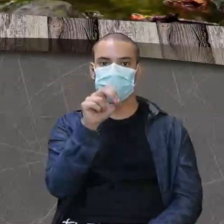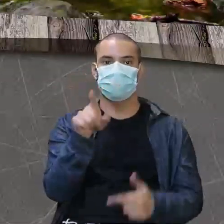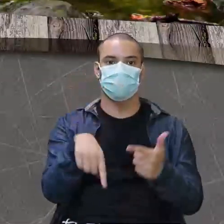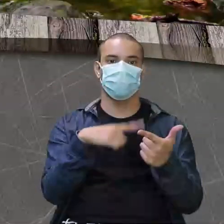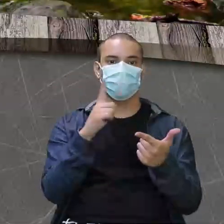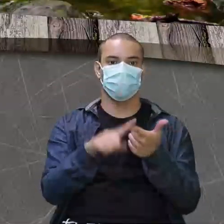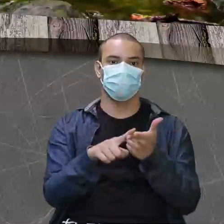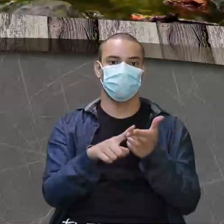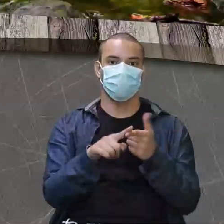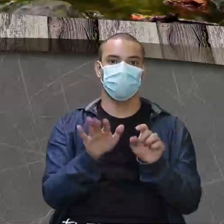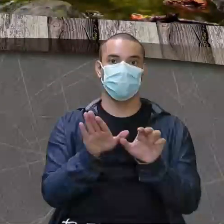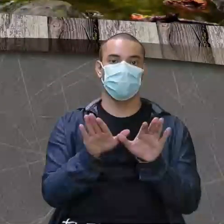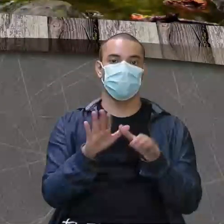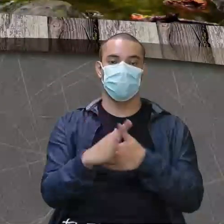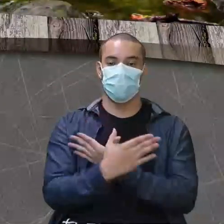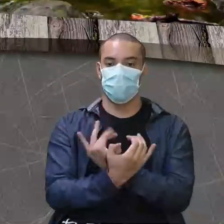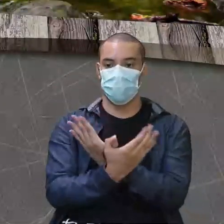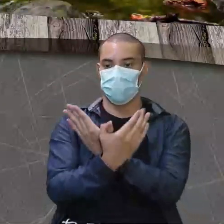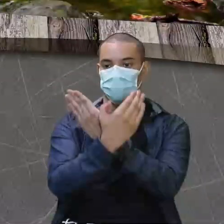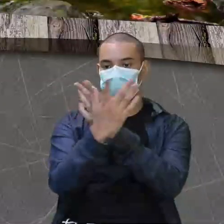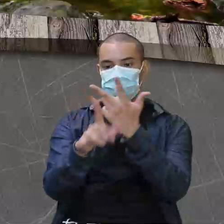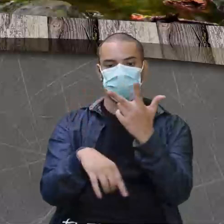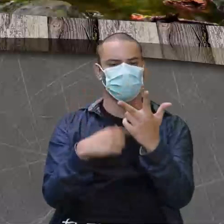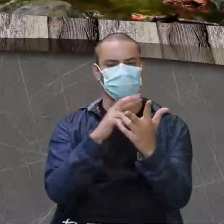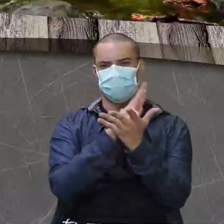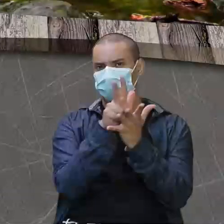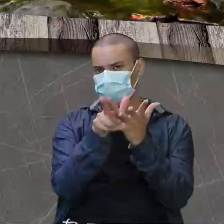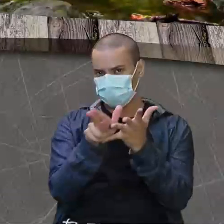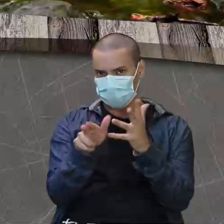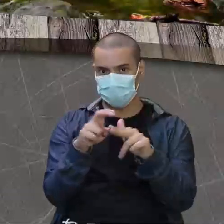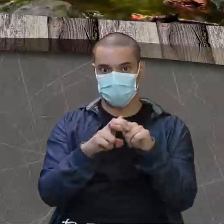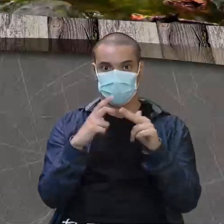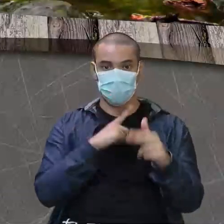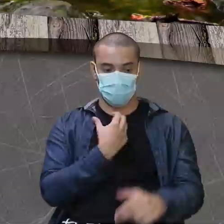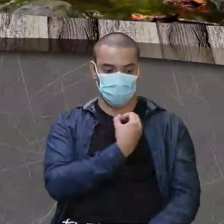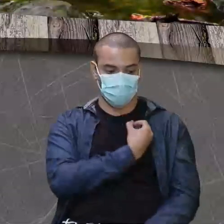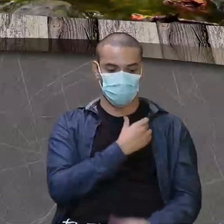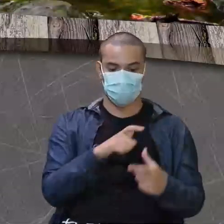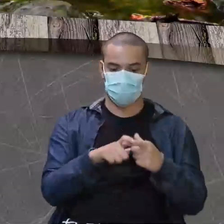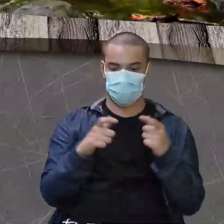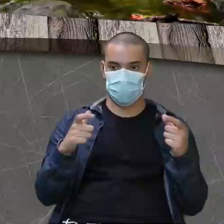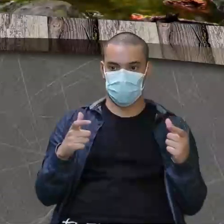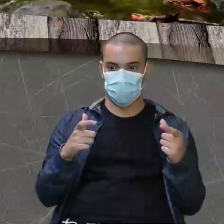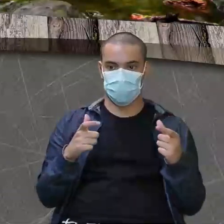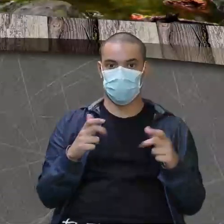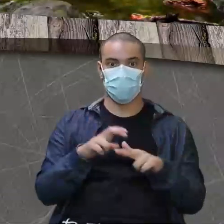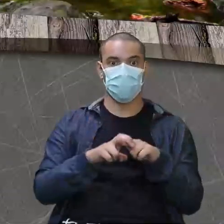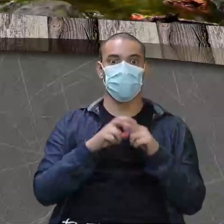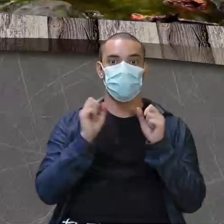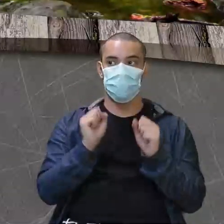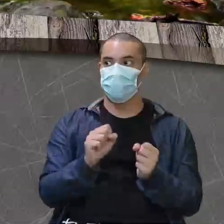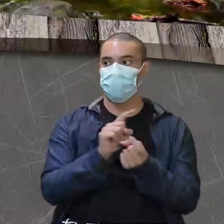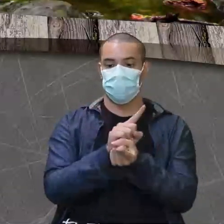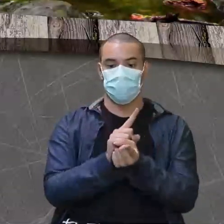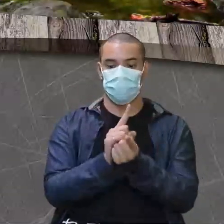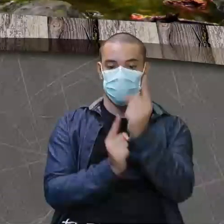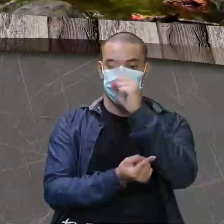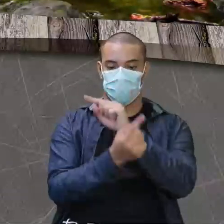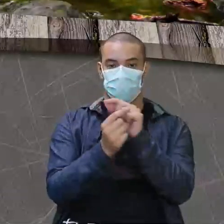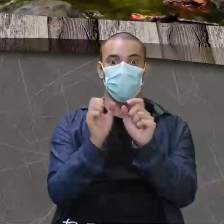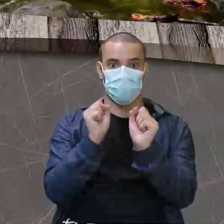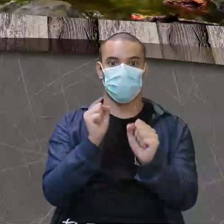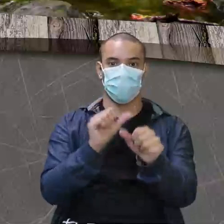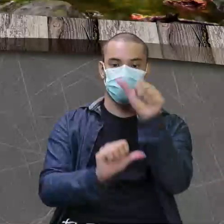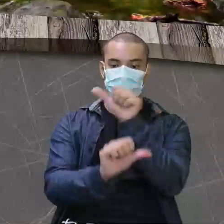ser uma borboletinha, pode ser sei lá o quê, então você vai ter um número maior. Então, ela pode ser invertida, tá bom? Nós